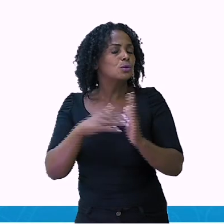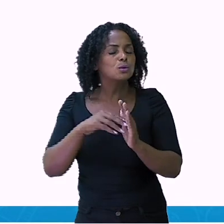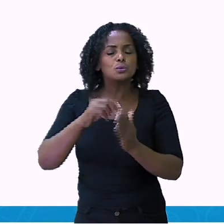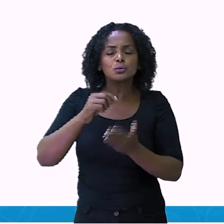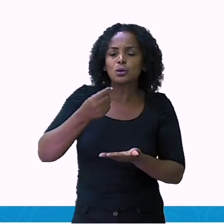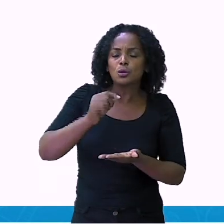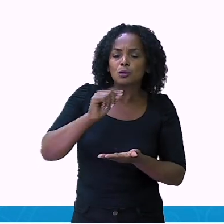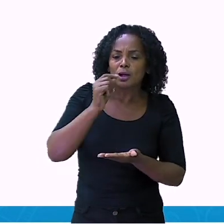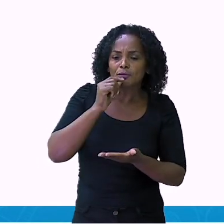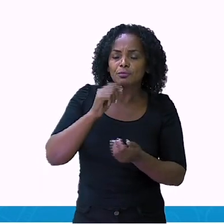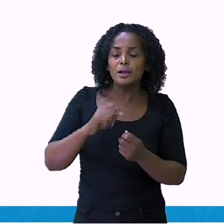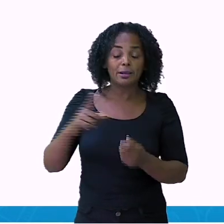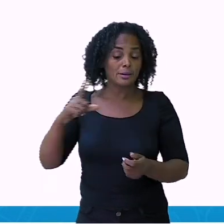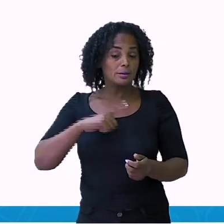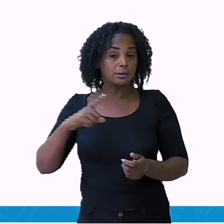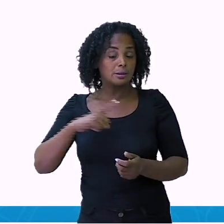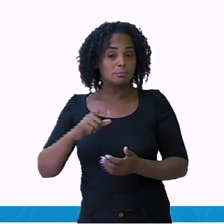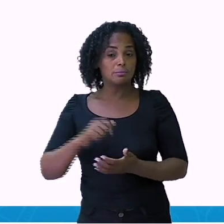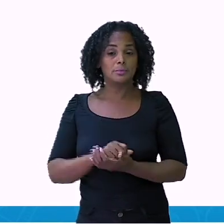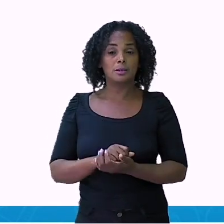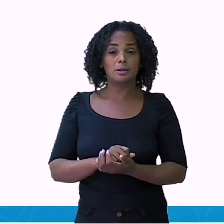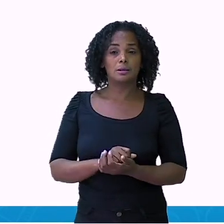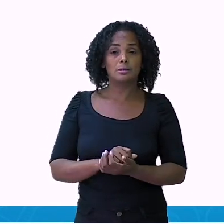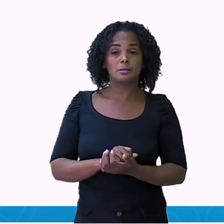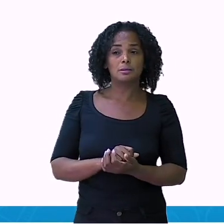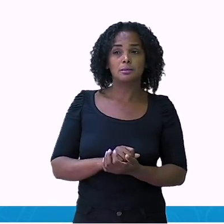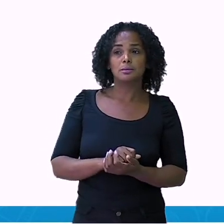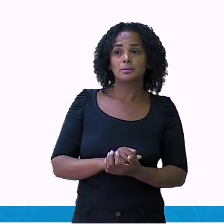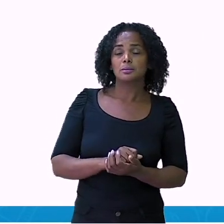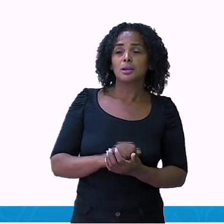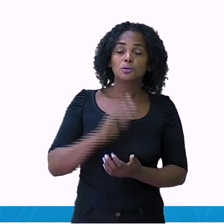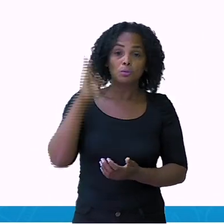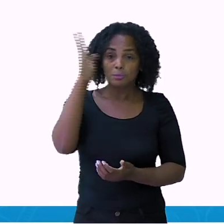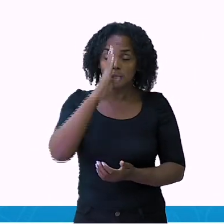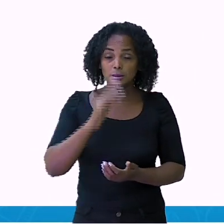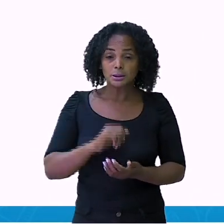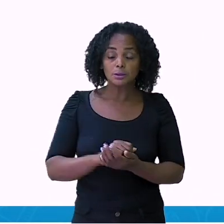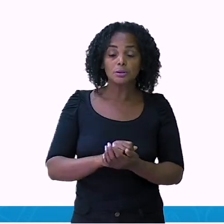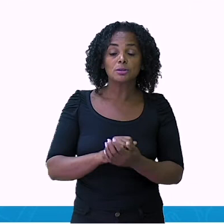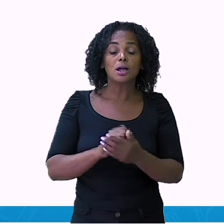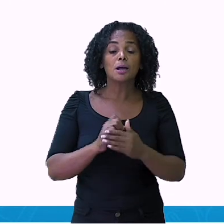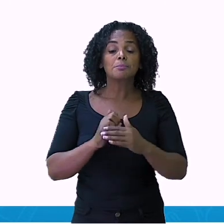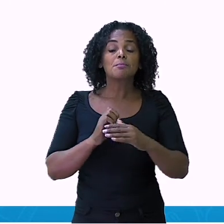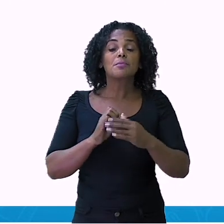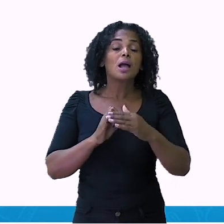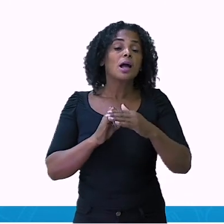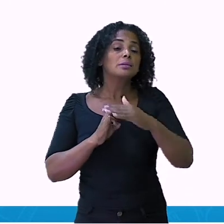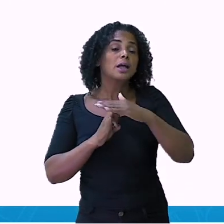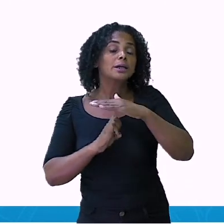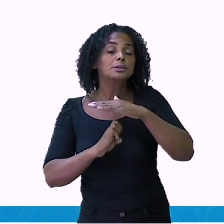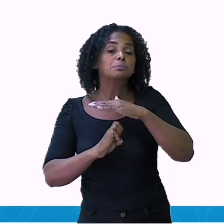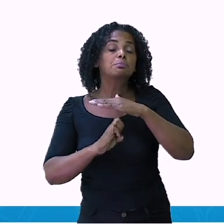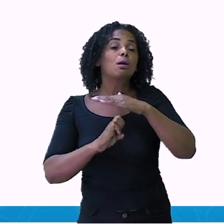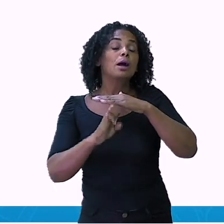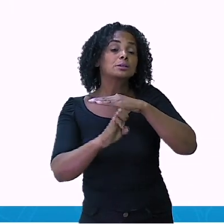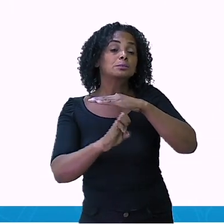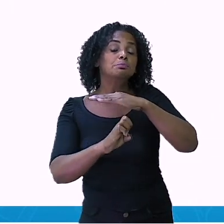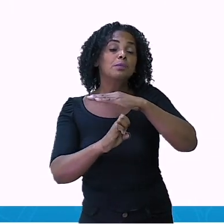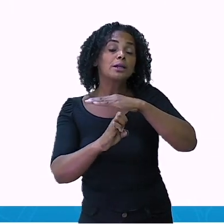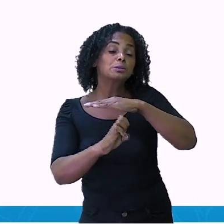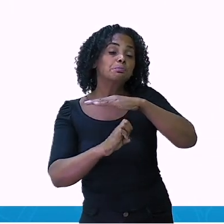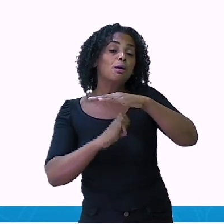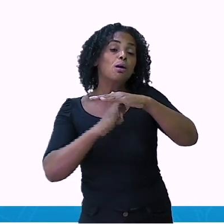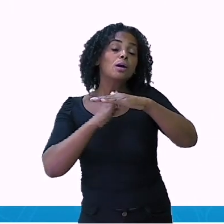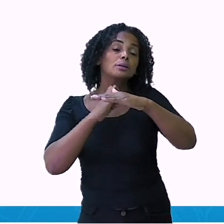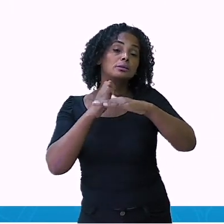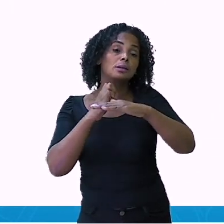produz aqui, acontece que a gente fazer o quê? Exporta. Ou seja, vários países compram